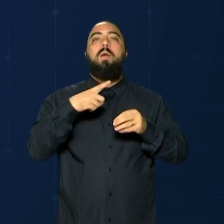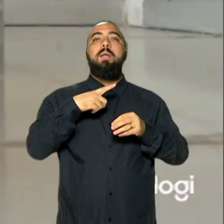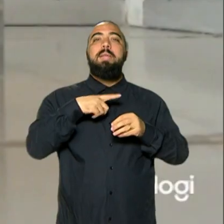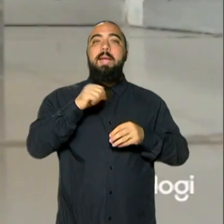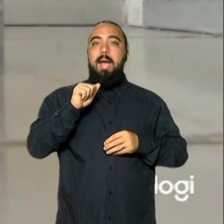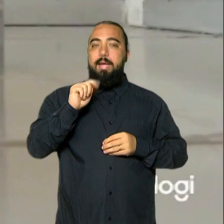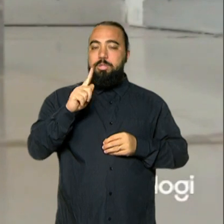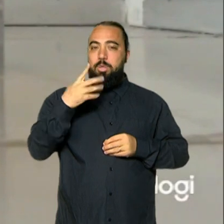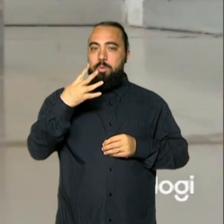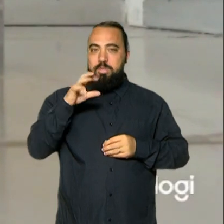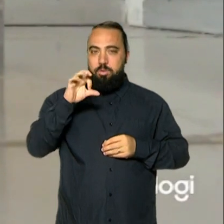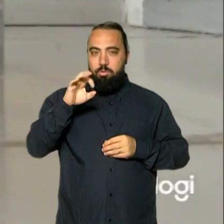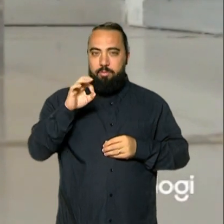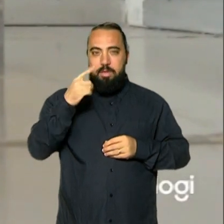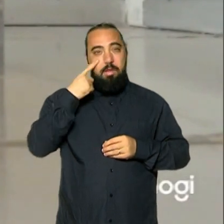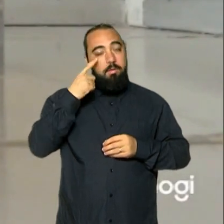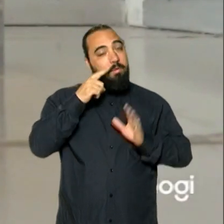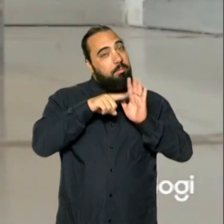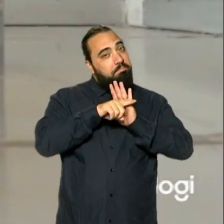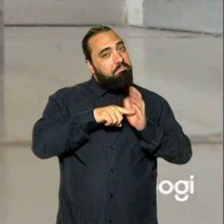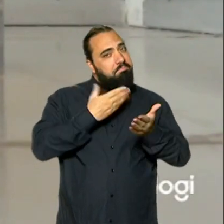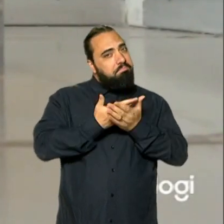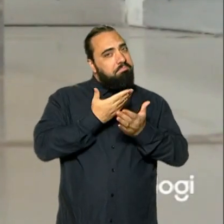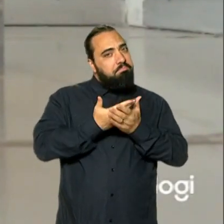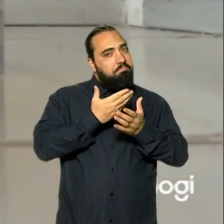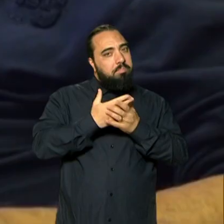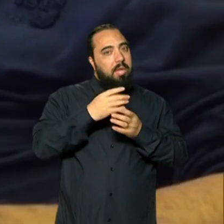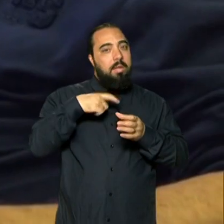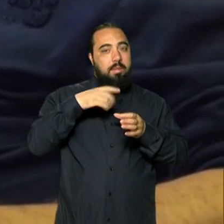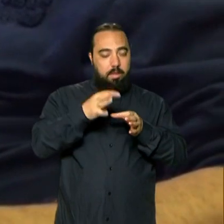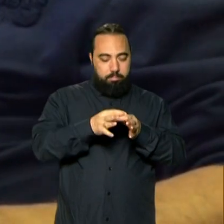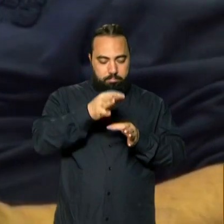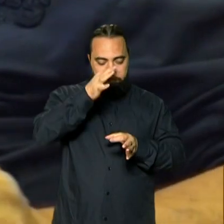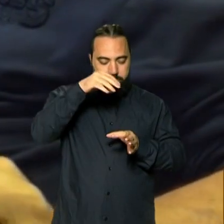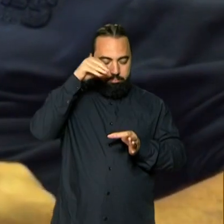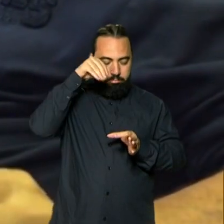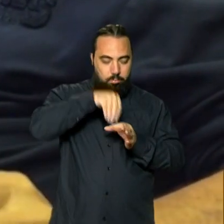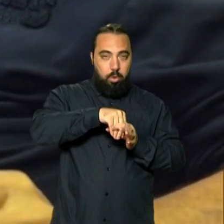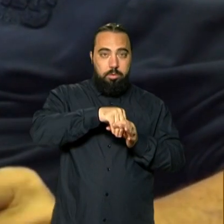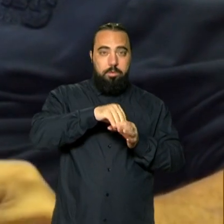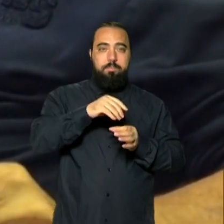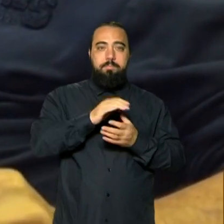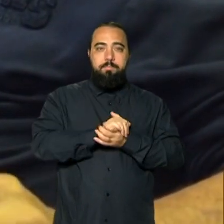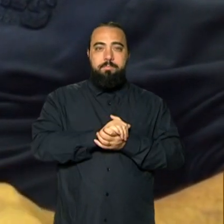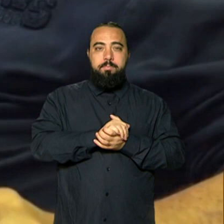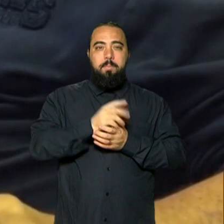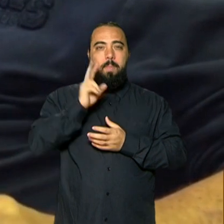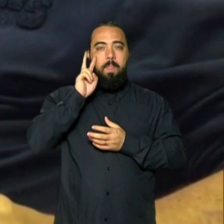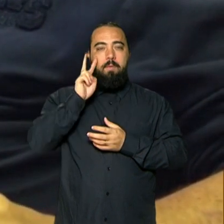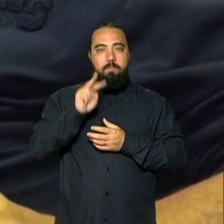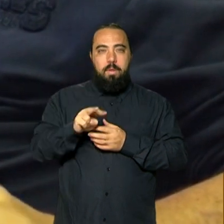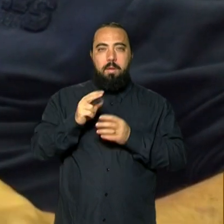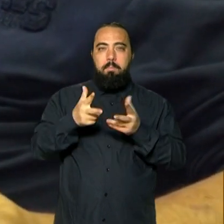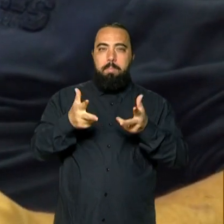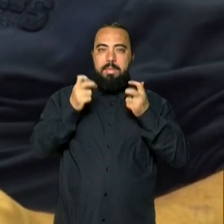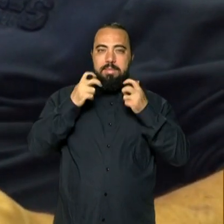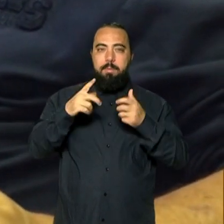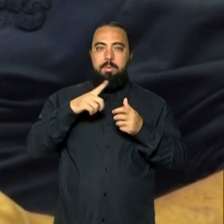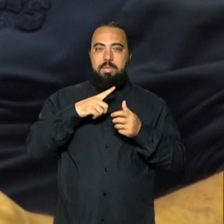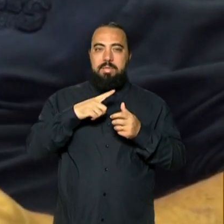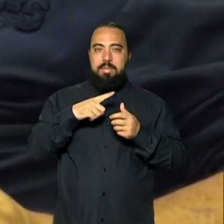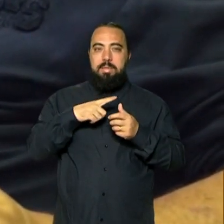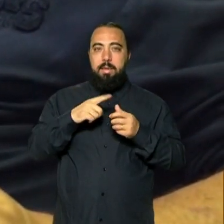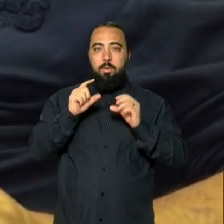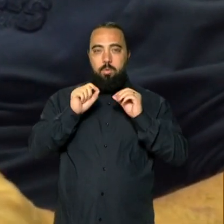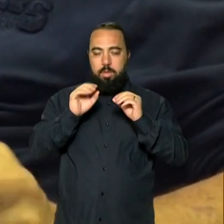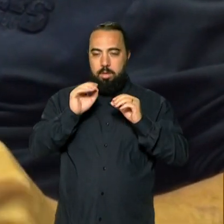AG490 nos animais que foram colocados em cilindros. Então aqui, do lado esquerdo, a gente tem a substância negra do